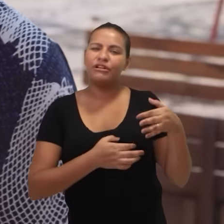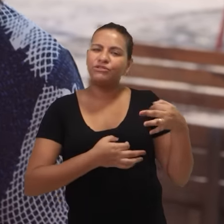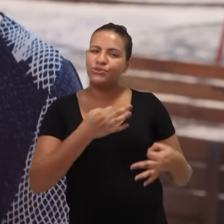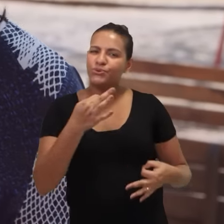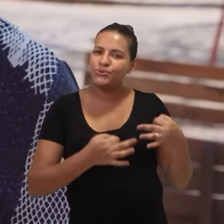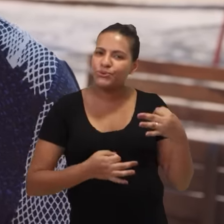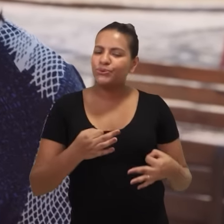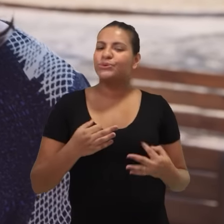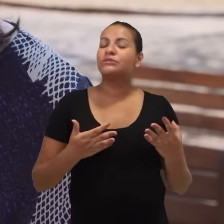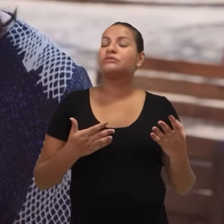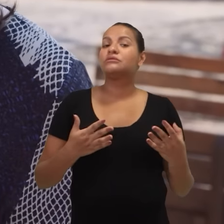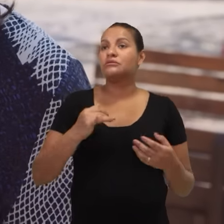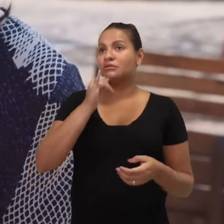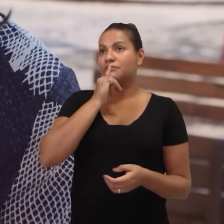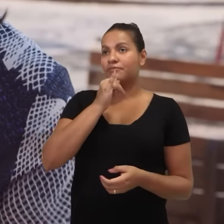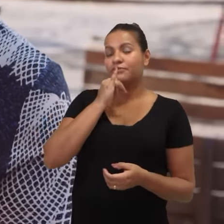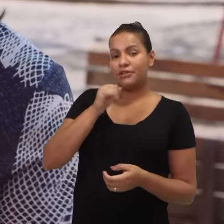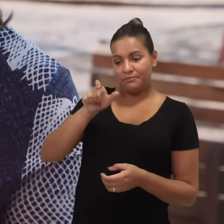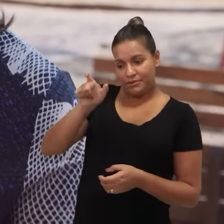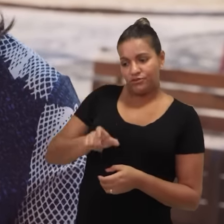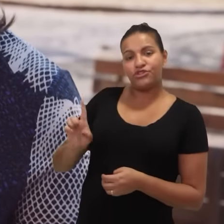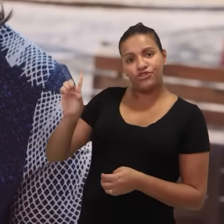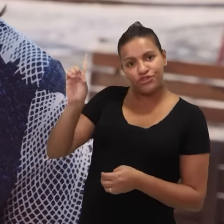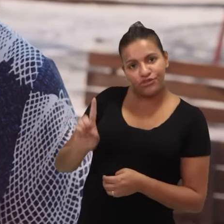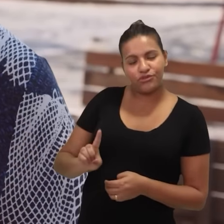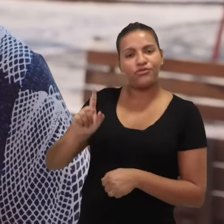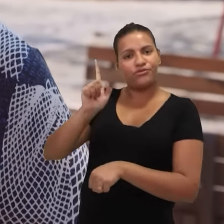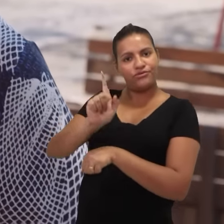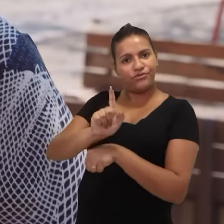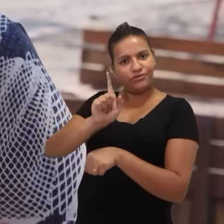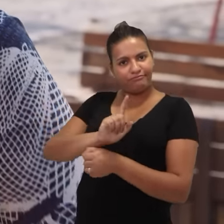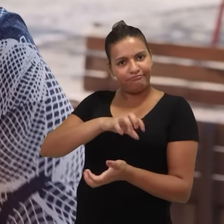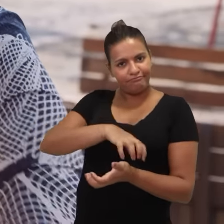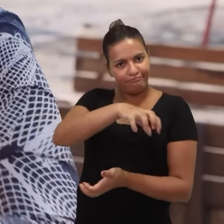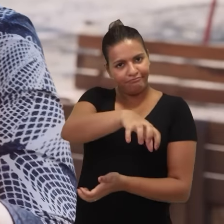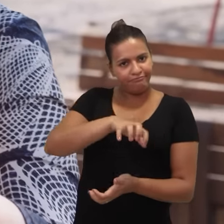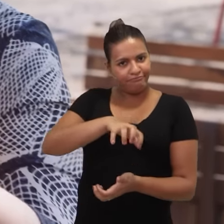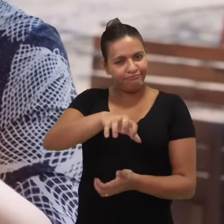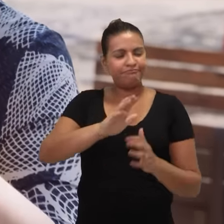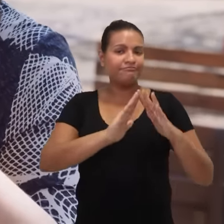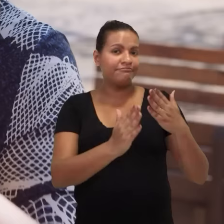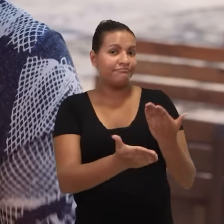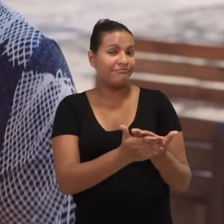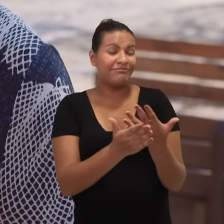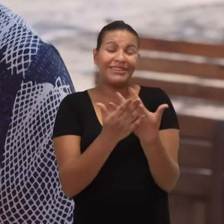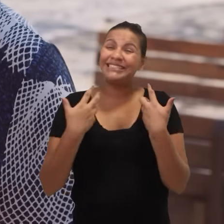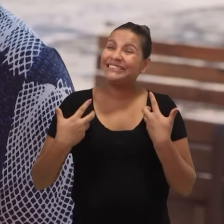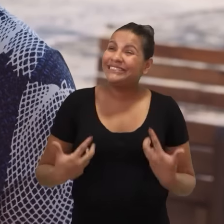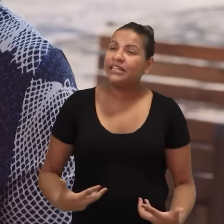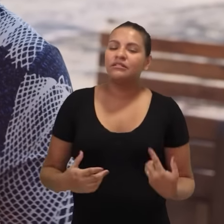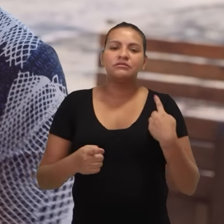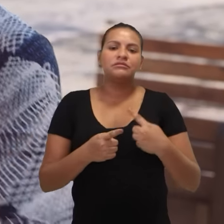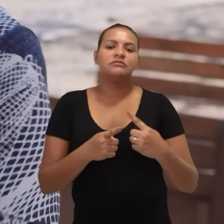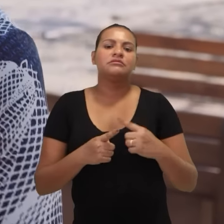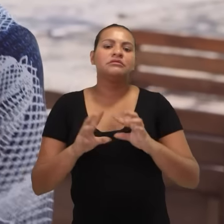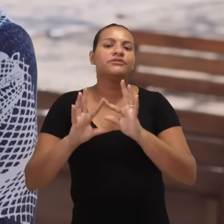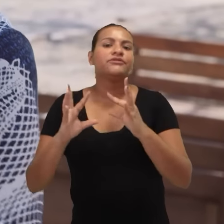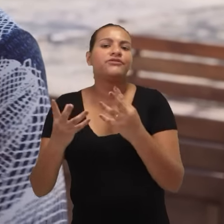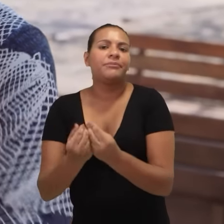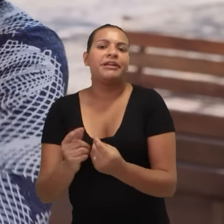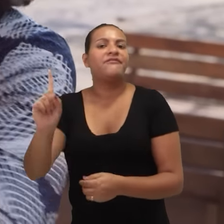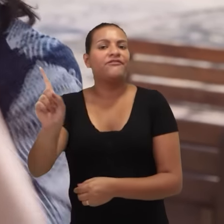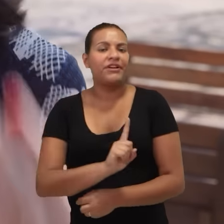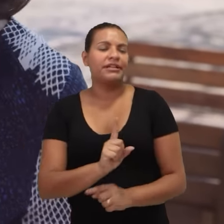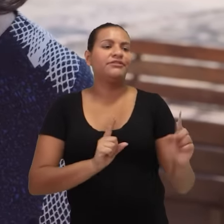não era estabelecido isso. Os diretores e os gestores das unidades estavam esgotados, porque as famílias procuravam,